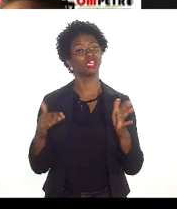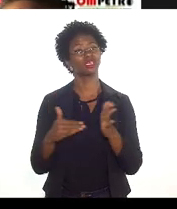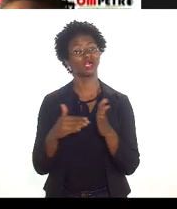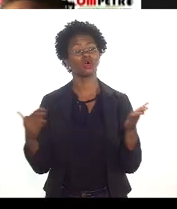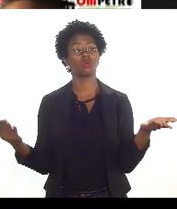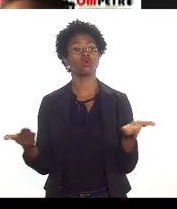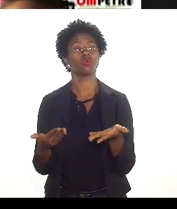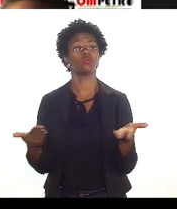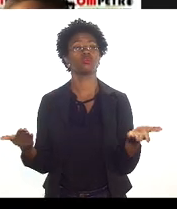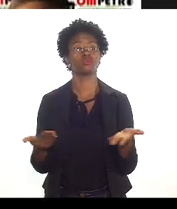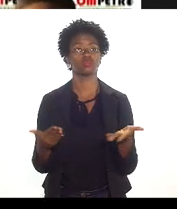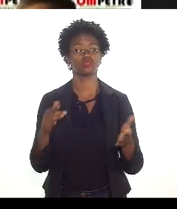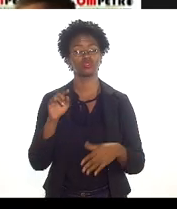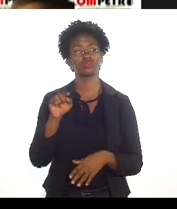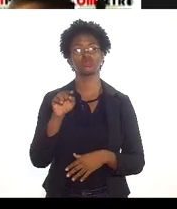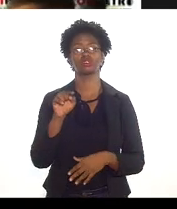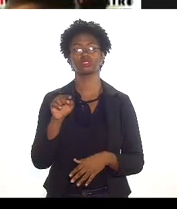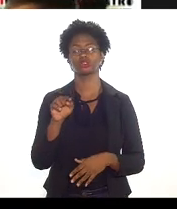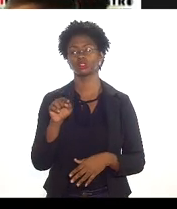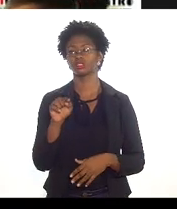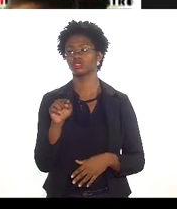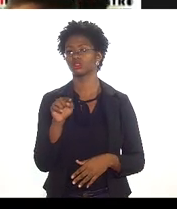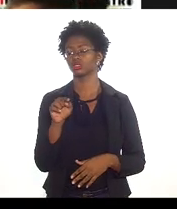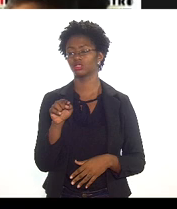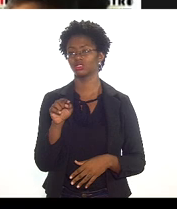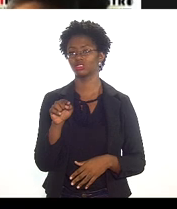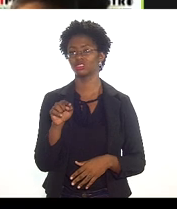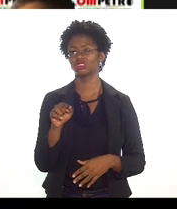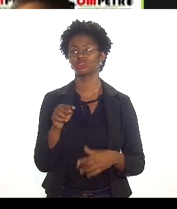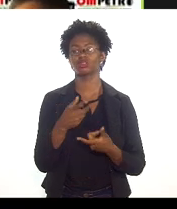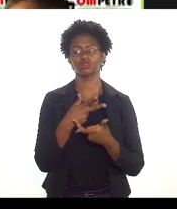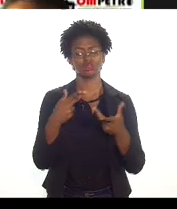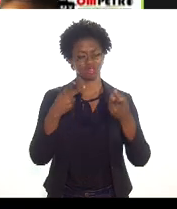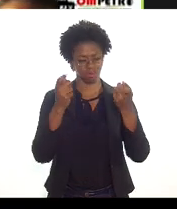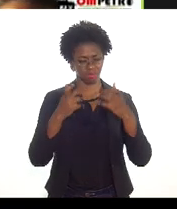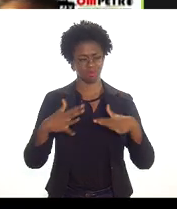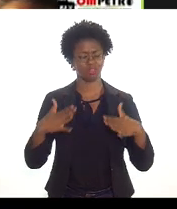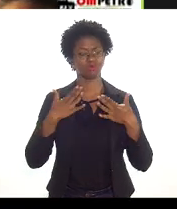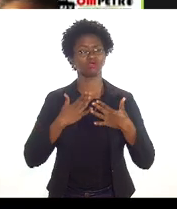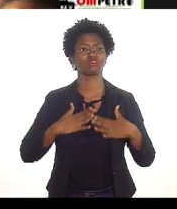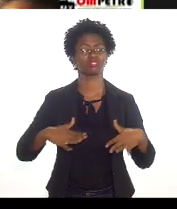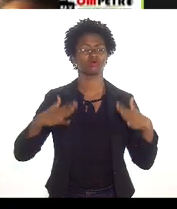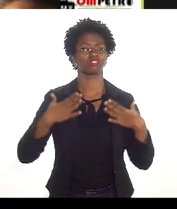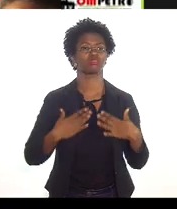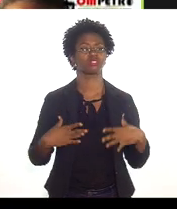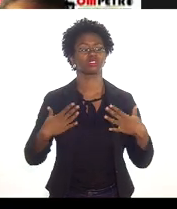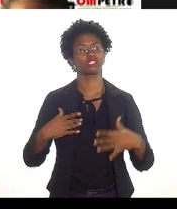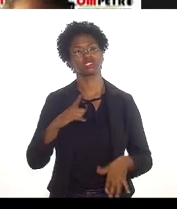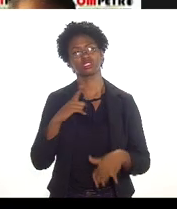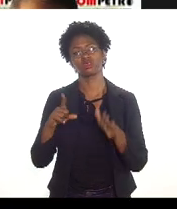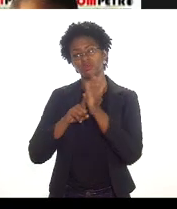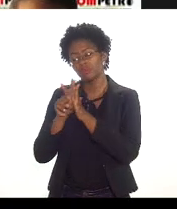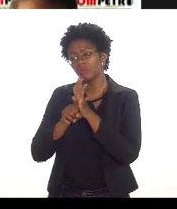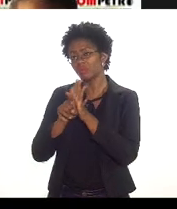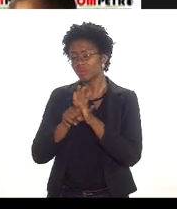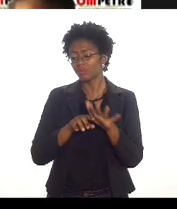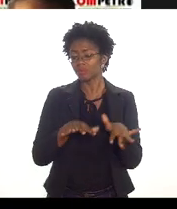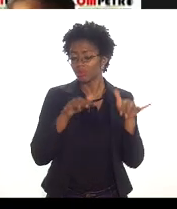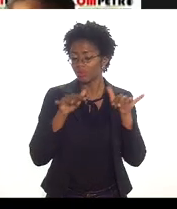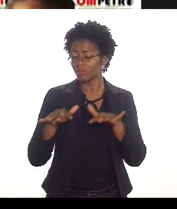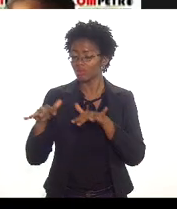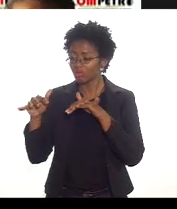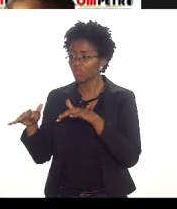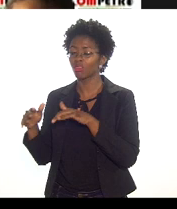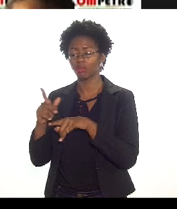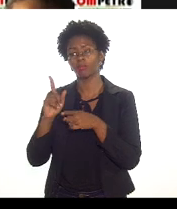né, isso daí foi um ponto pacificado, tanto que passa por consulta, audiência, etc., etc., etc., e